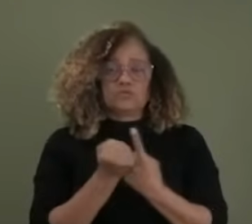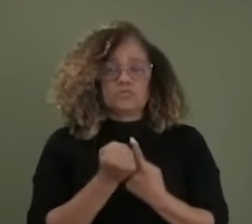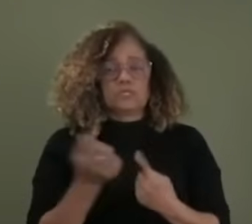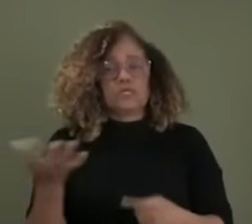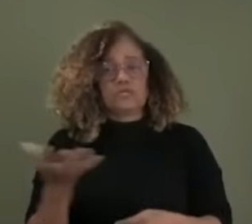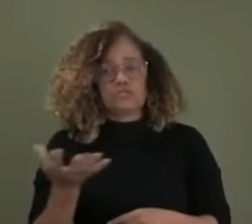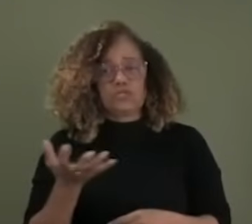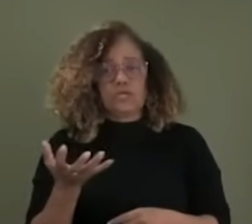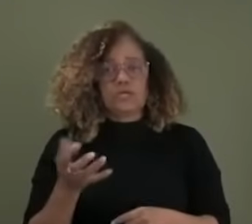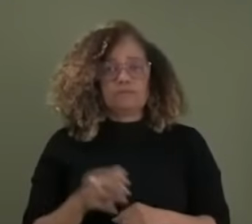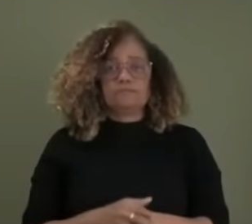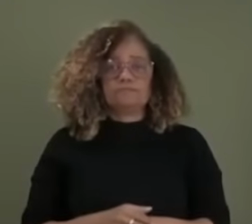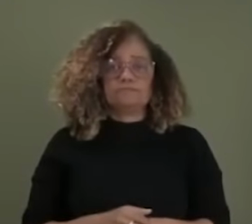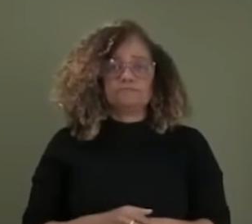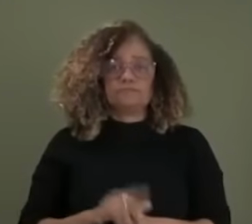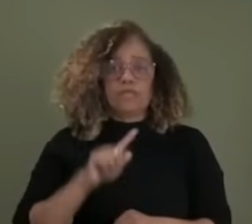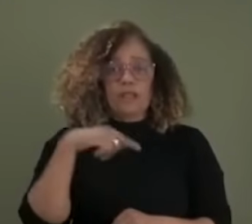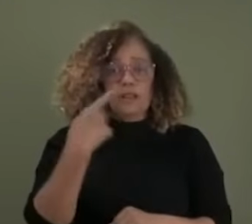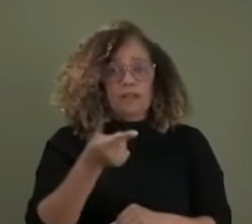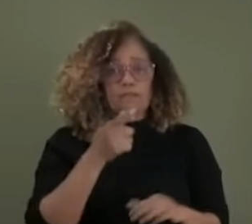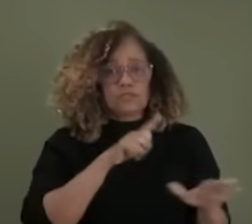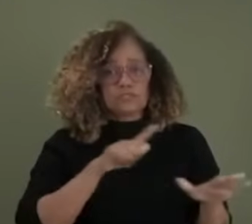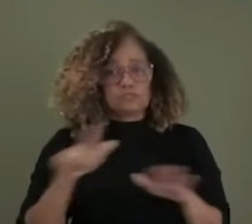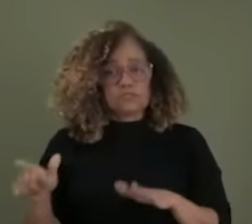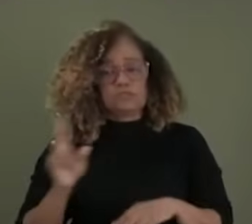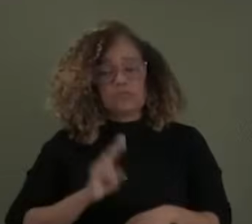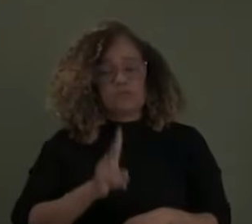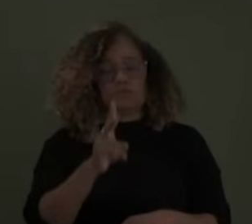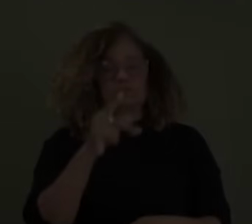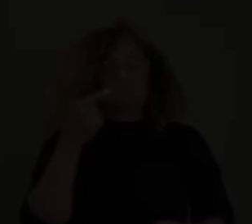Portanto, fica esse registro. Na próxima semana continuaremos a debater esse tema.